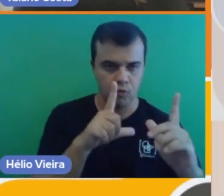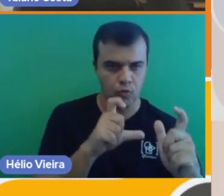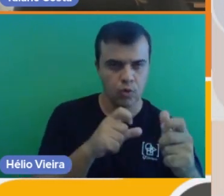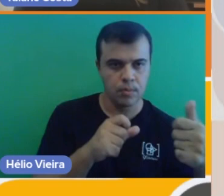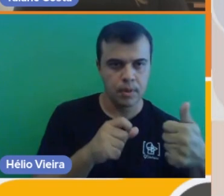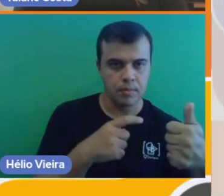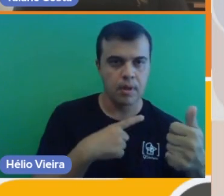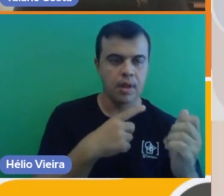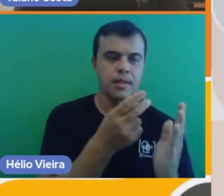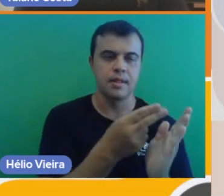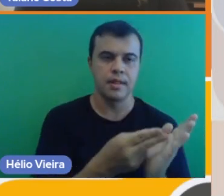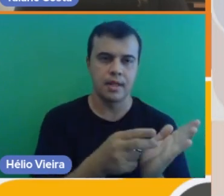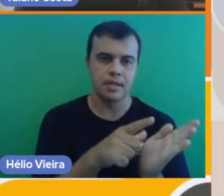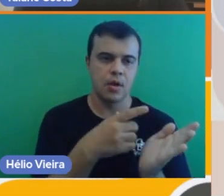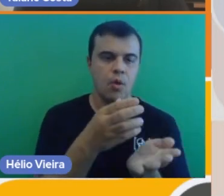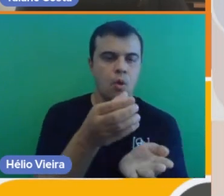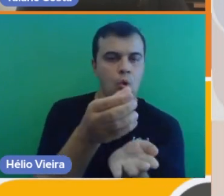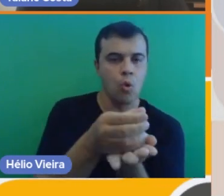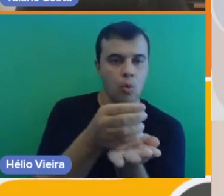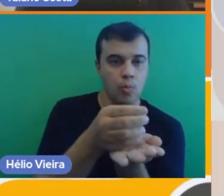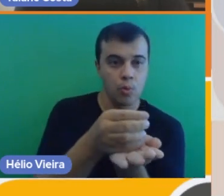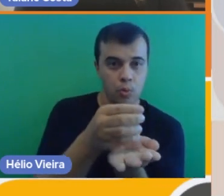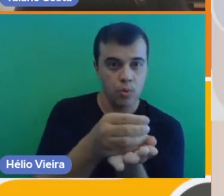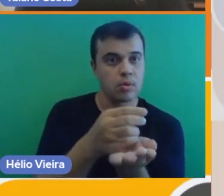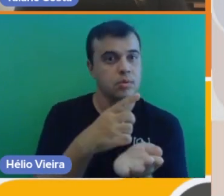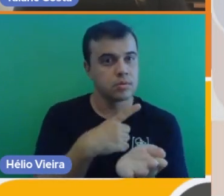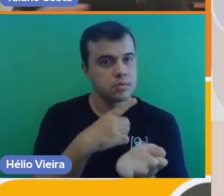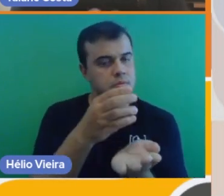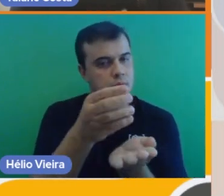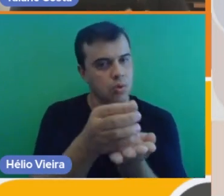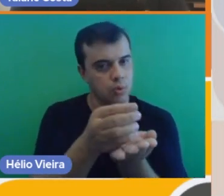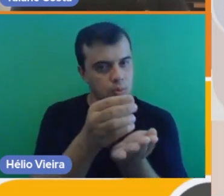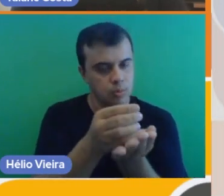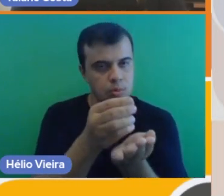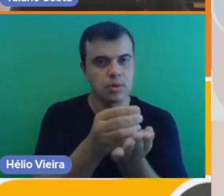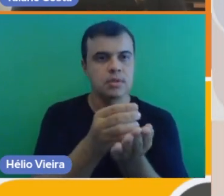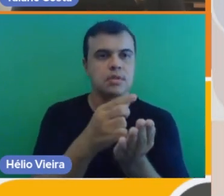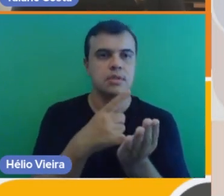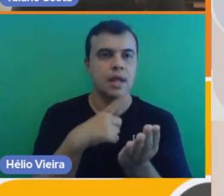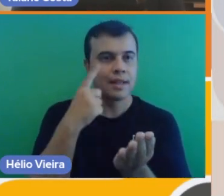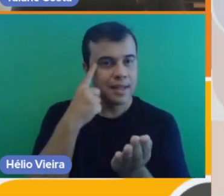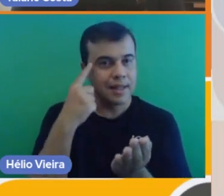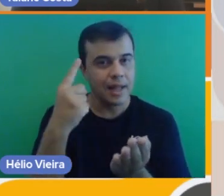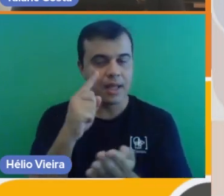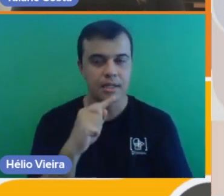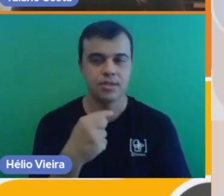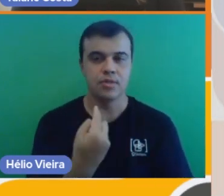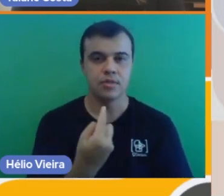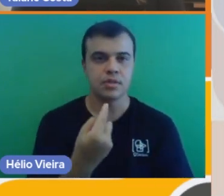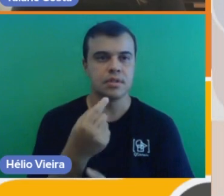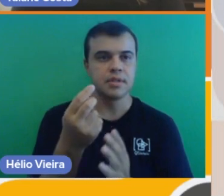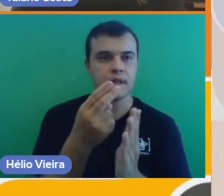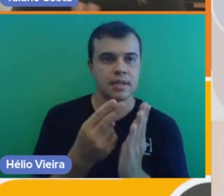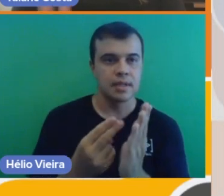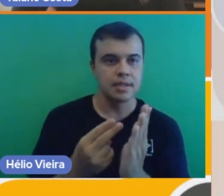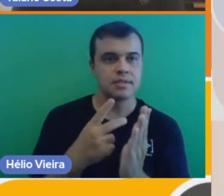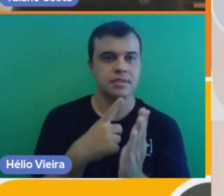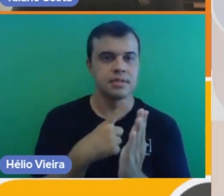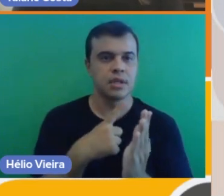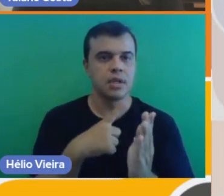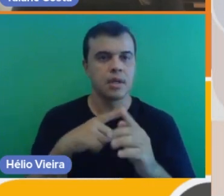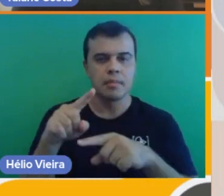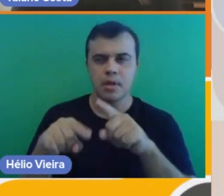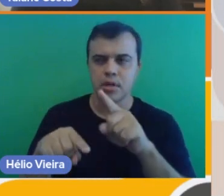o desenho de um copo, né? Então, a gente tem um copo e a ideia é desenhar objetos